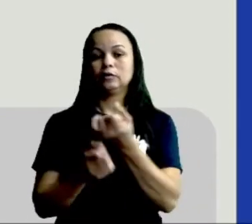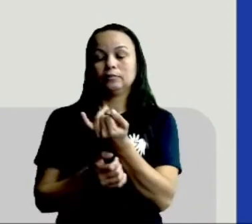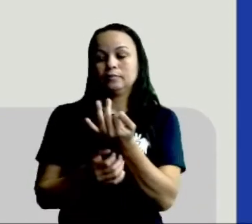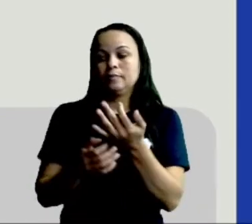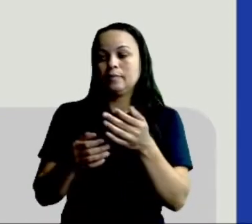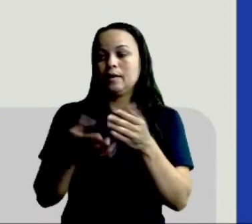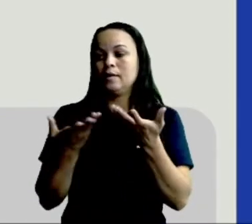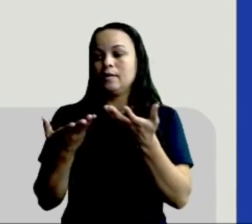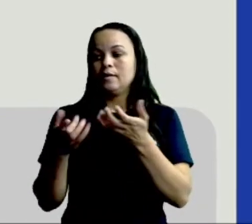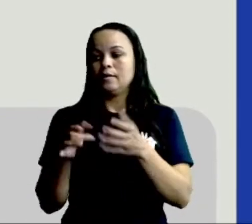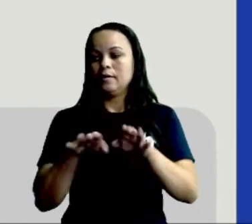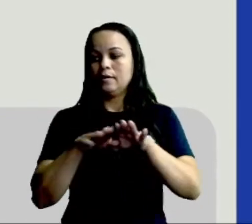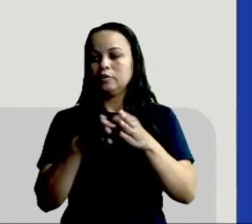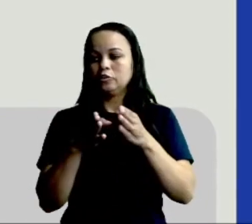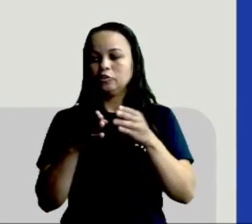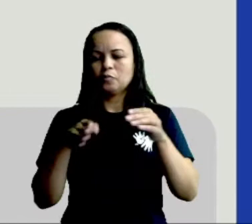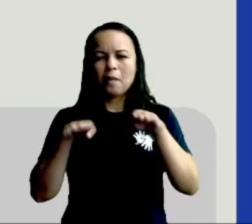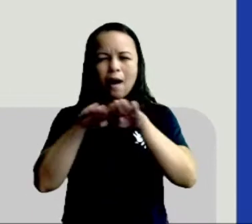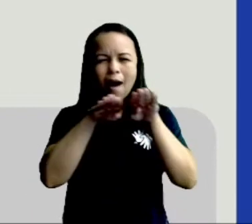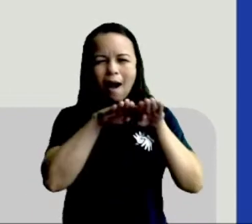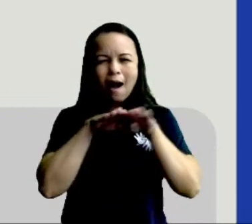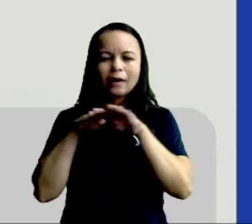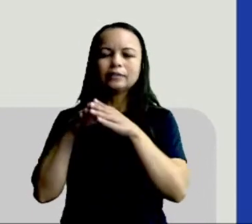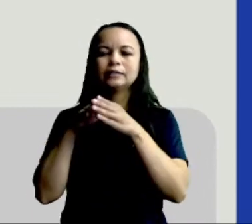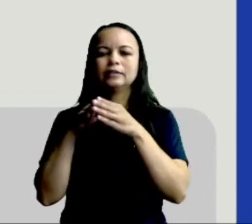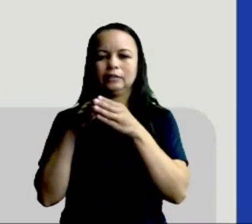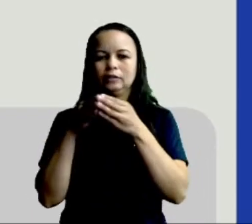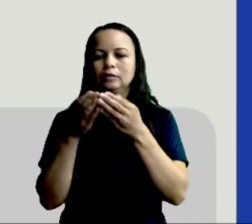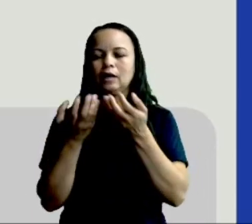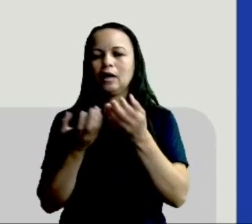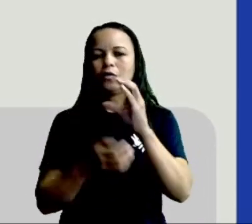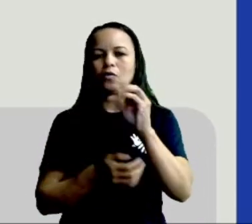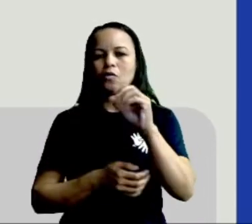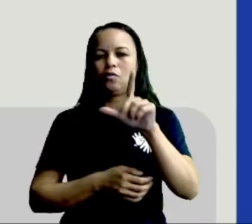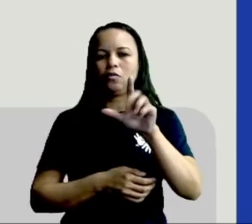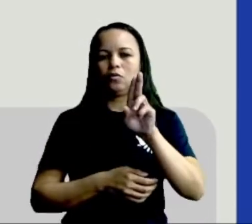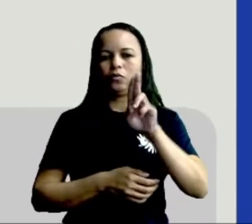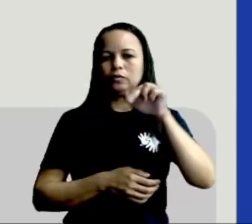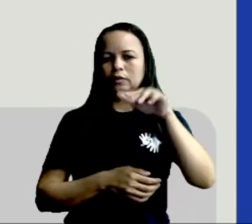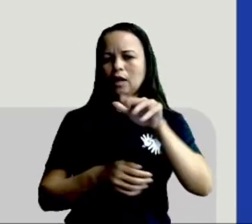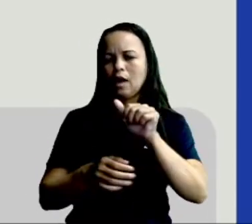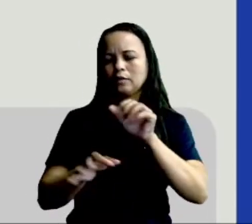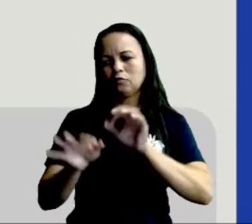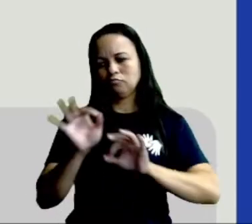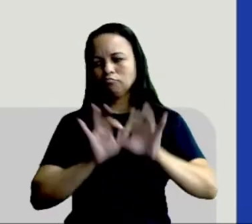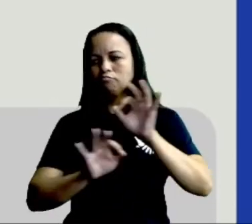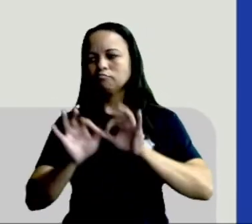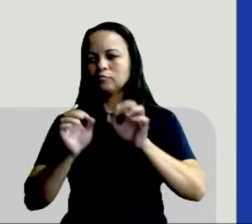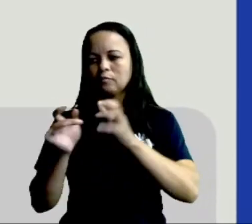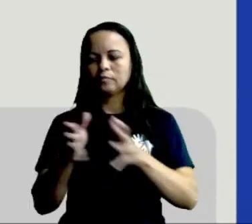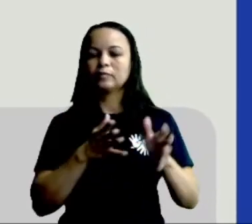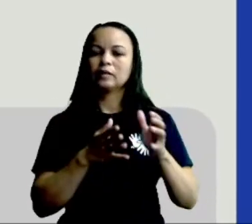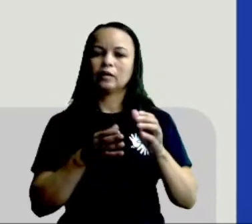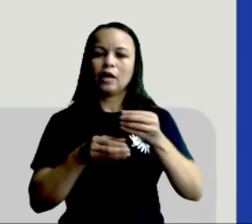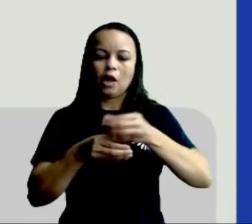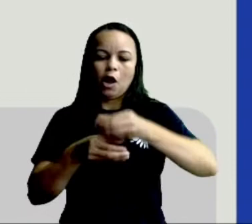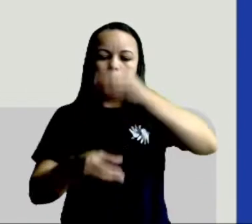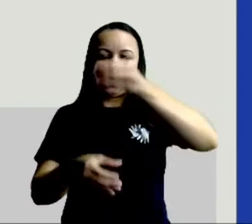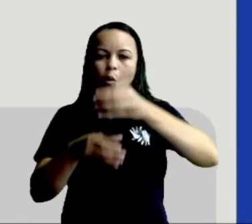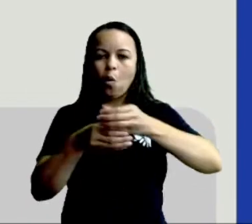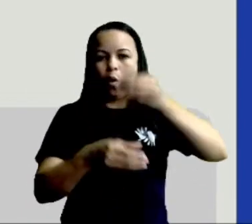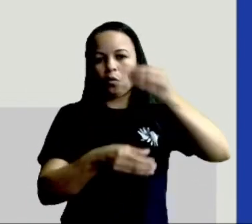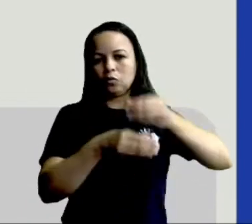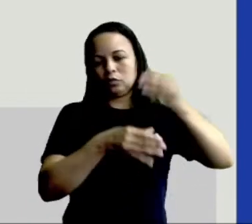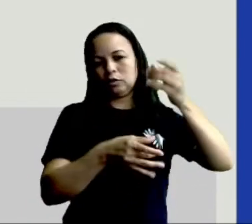em colunas. Essa é a primeira situação, tá? Então, você vai organizar ela em colunas para